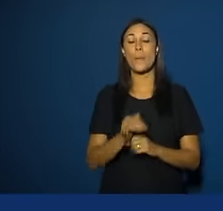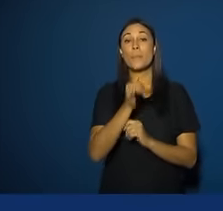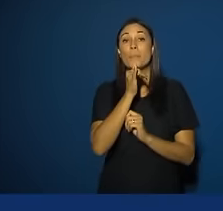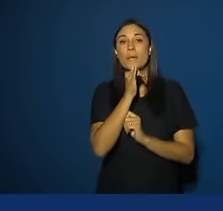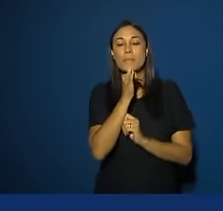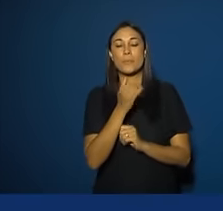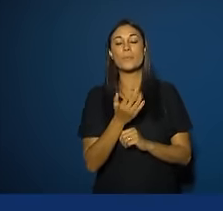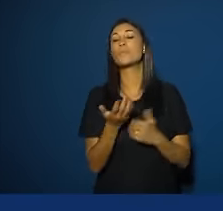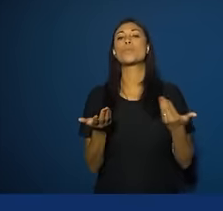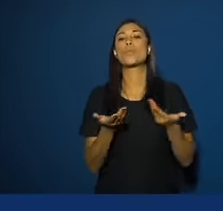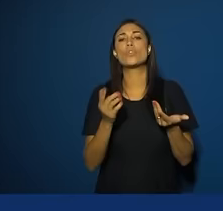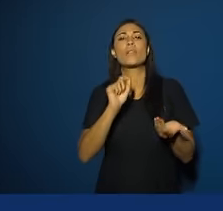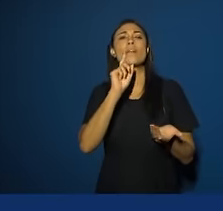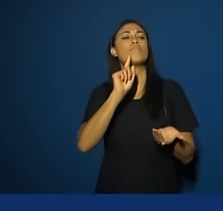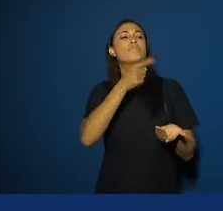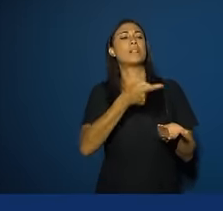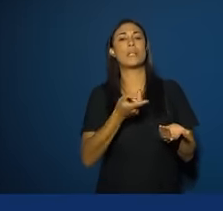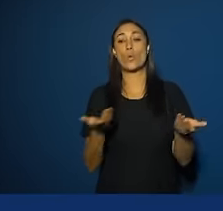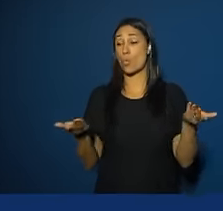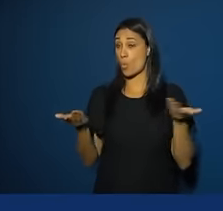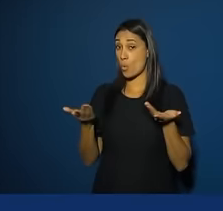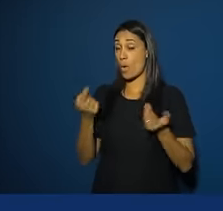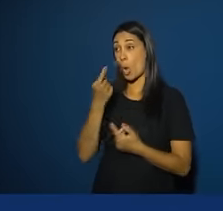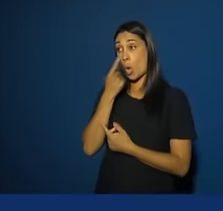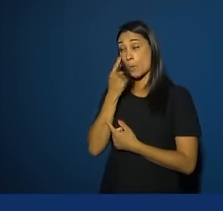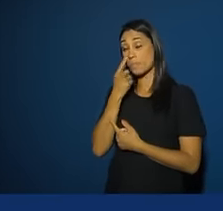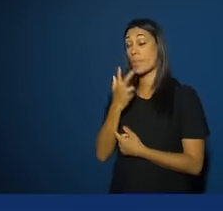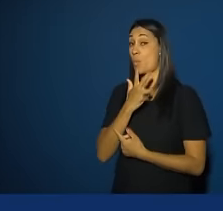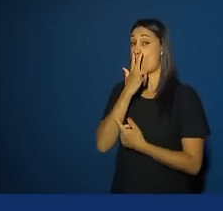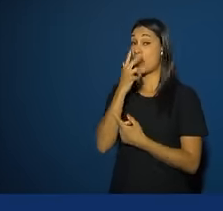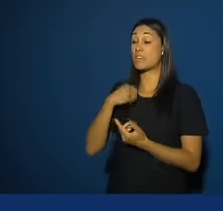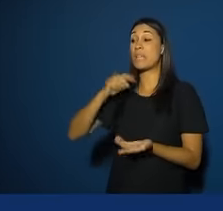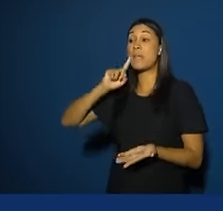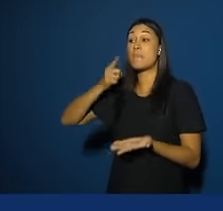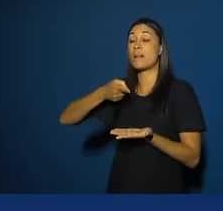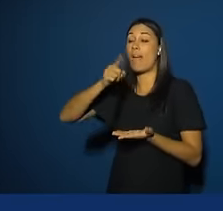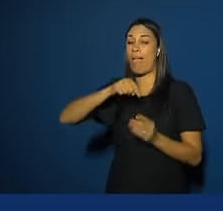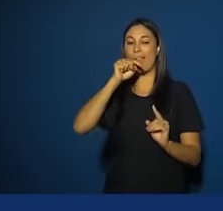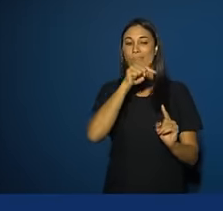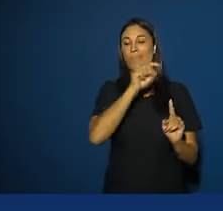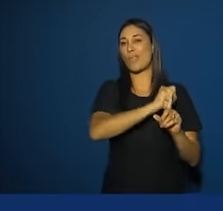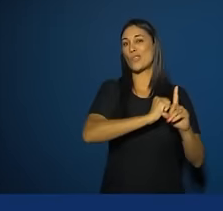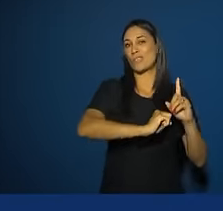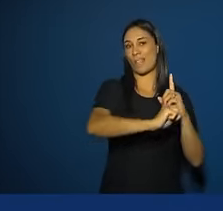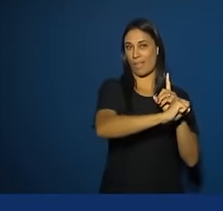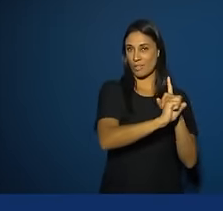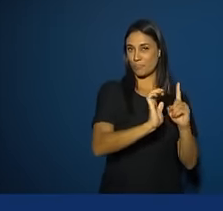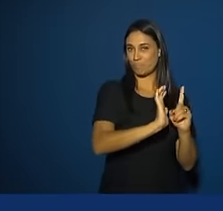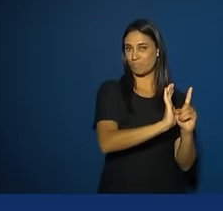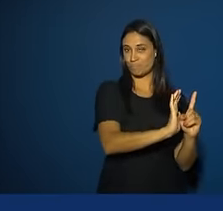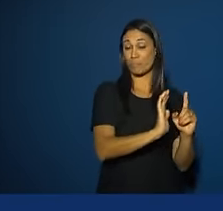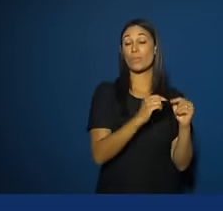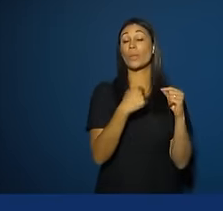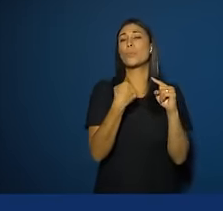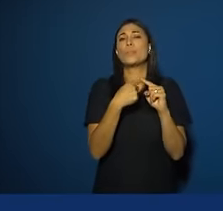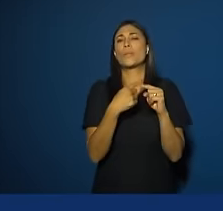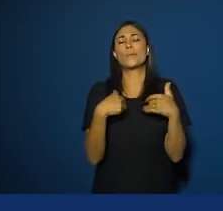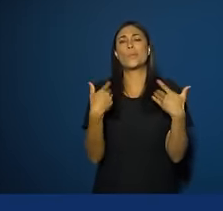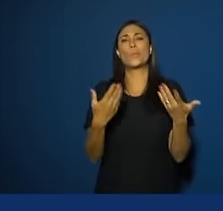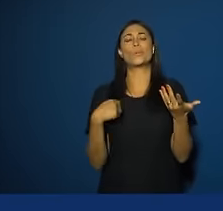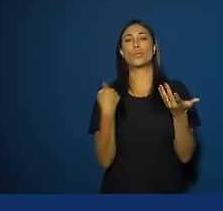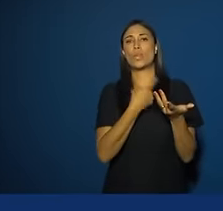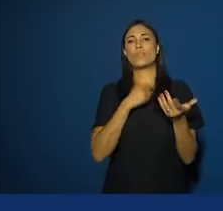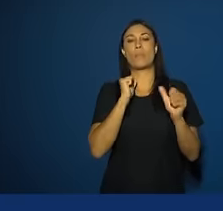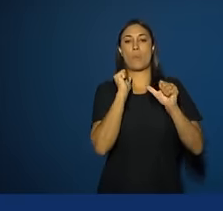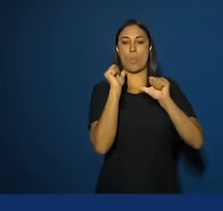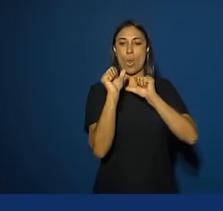hein André olha eu eu acho que quem manda é a sociedade eh quando a gente foi